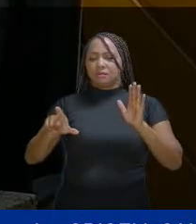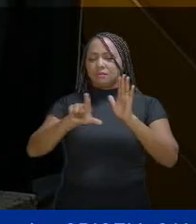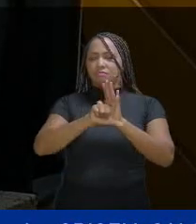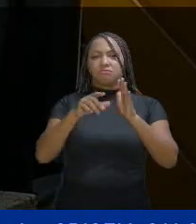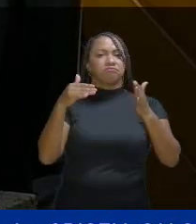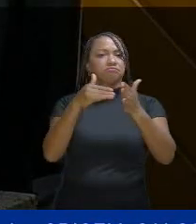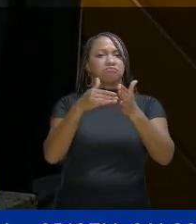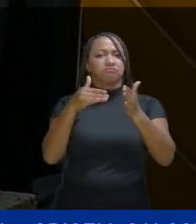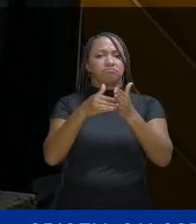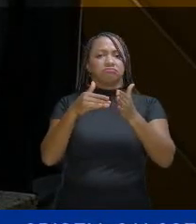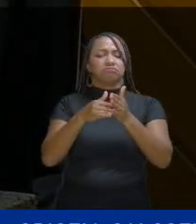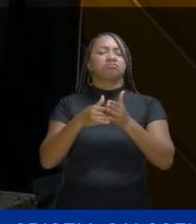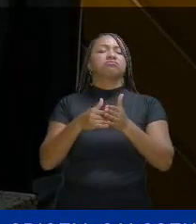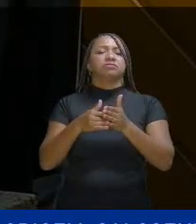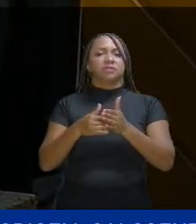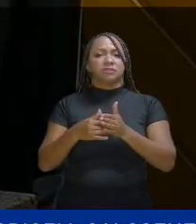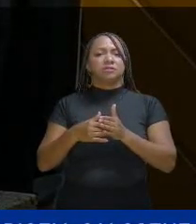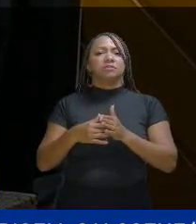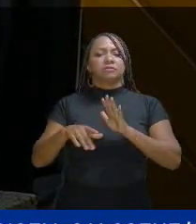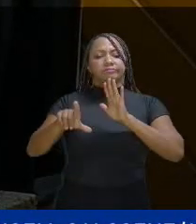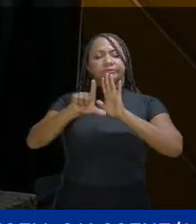eleitoral na representação, número do processo